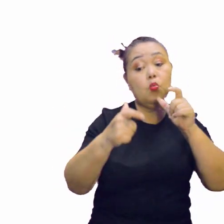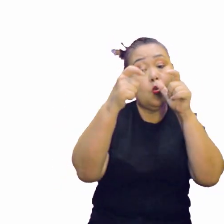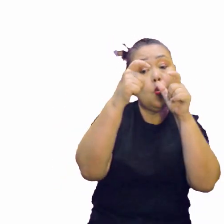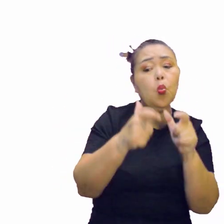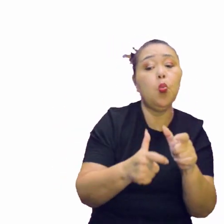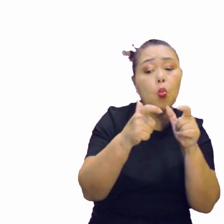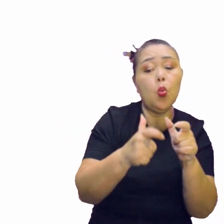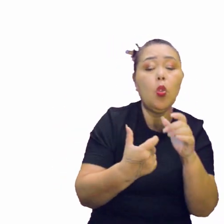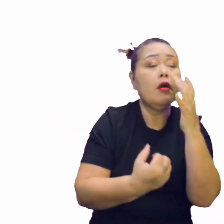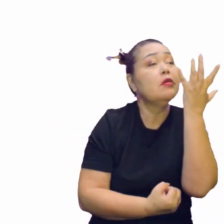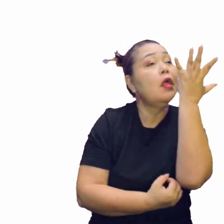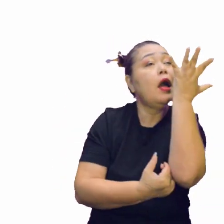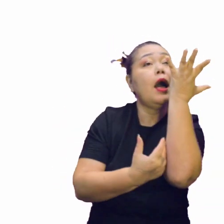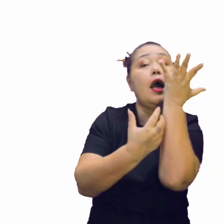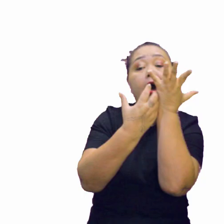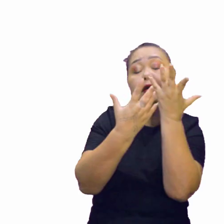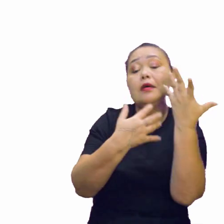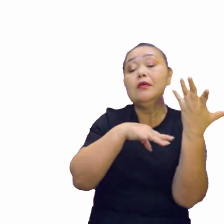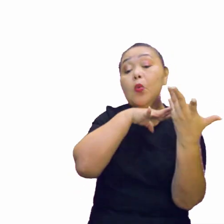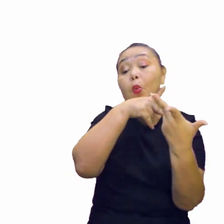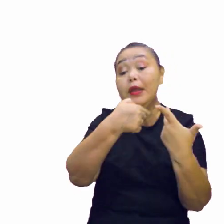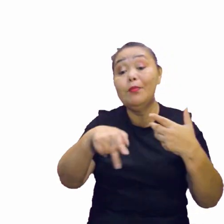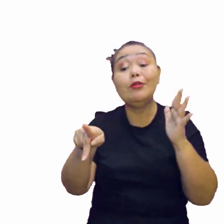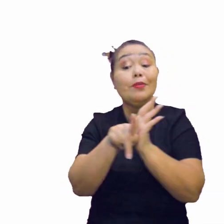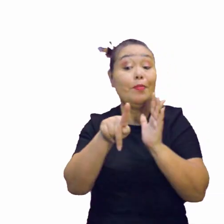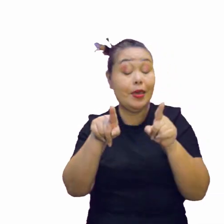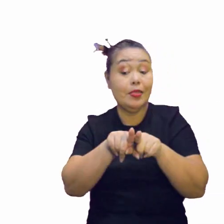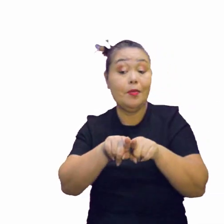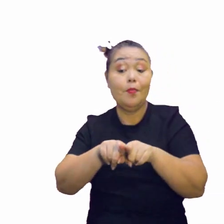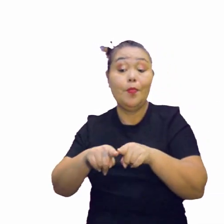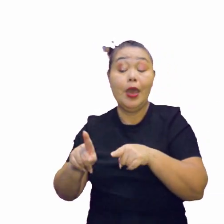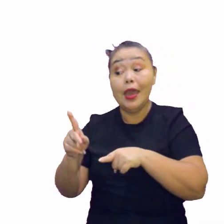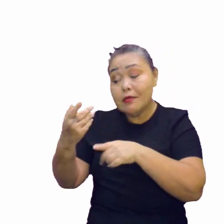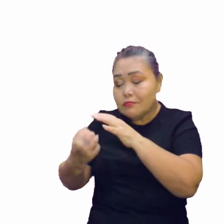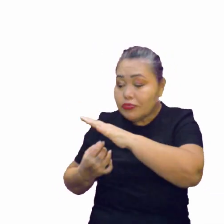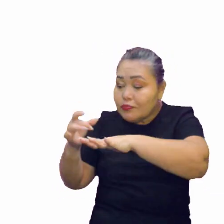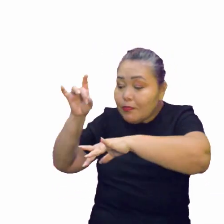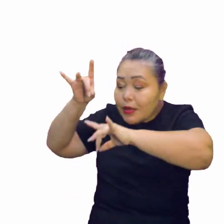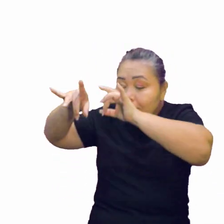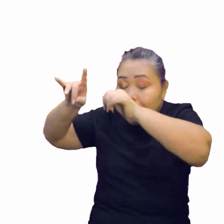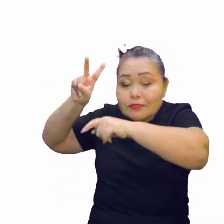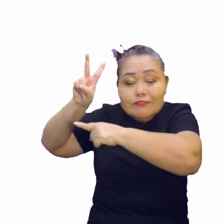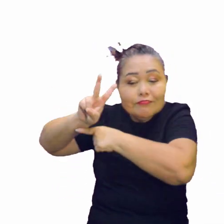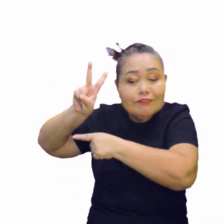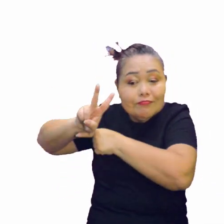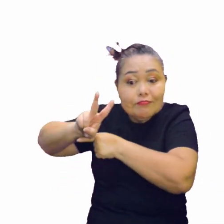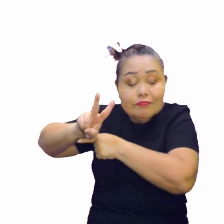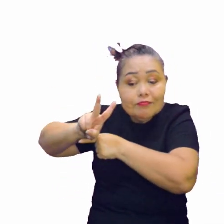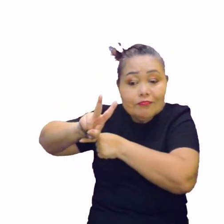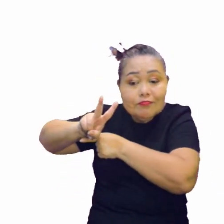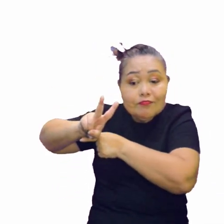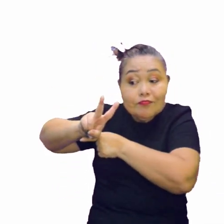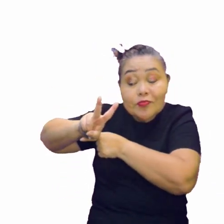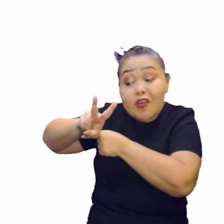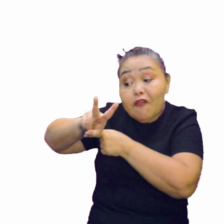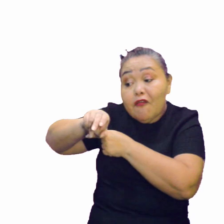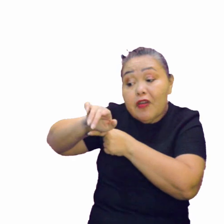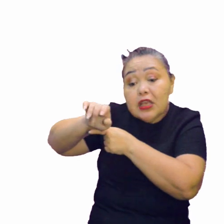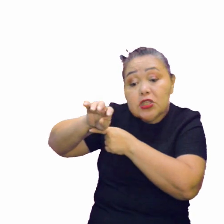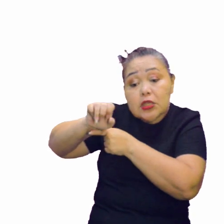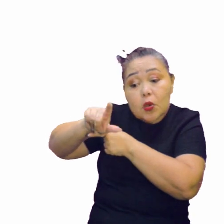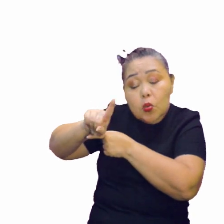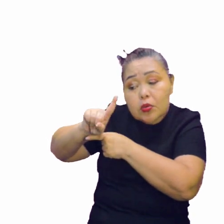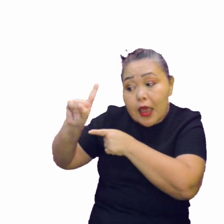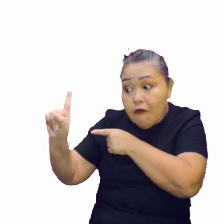nativa e dos animais que estão lá. Mas a cultura também tem isso. A cultura do vegetal que eu vou